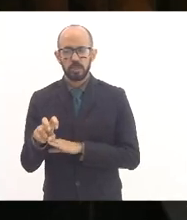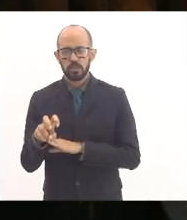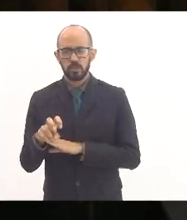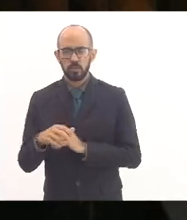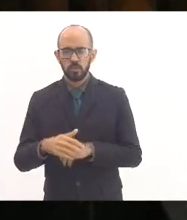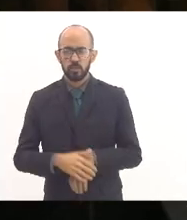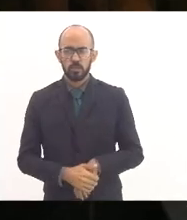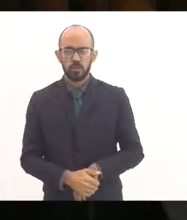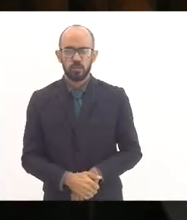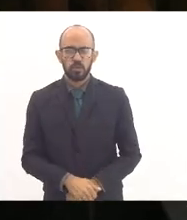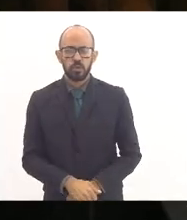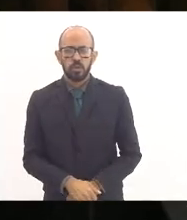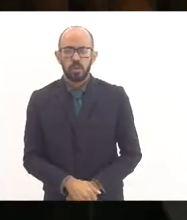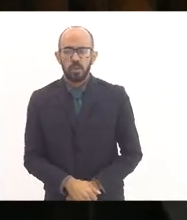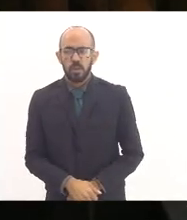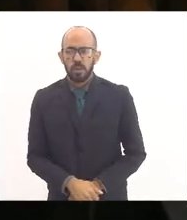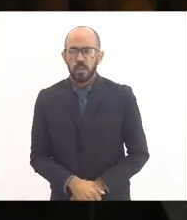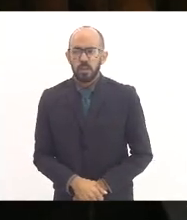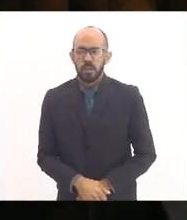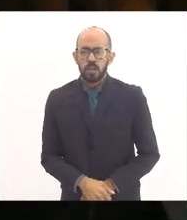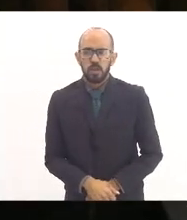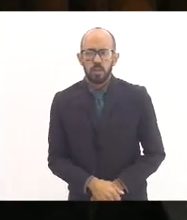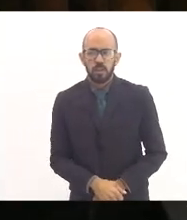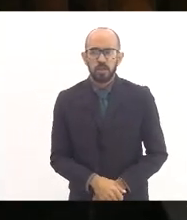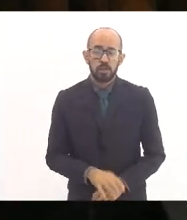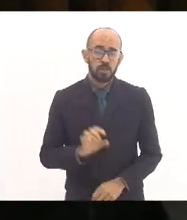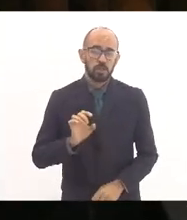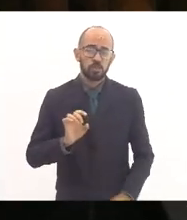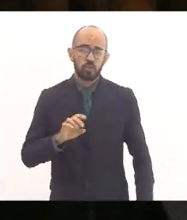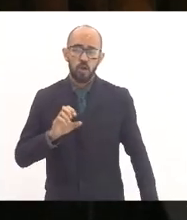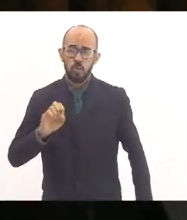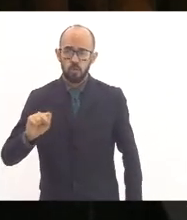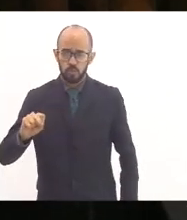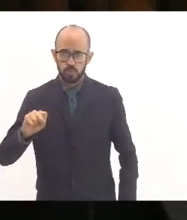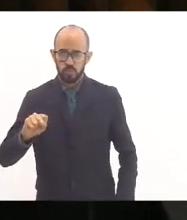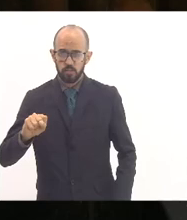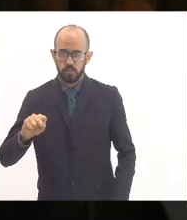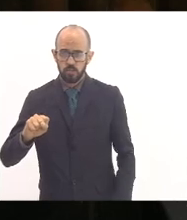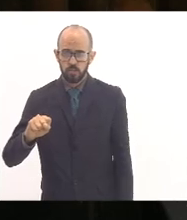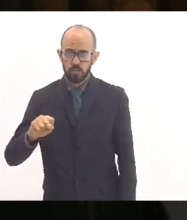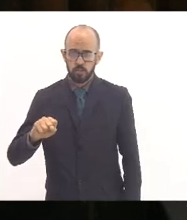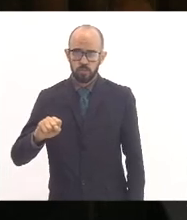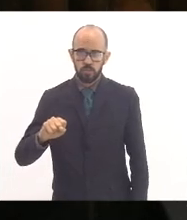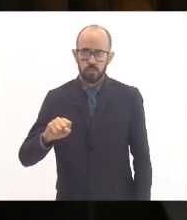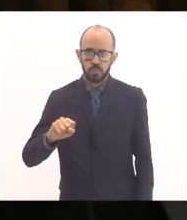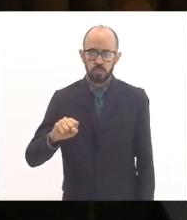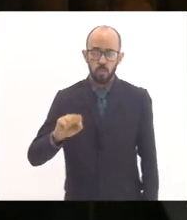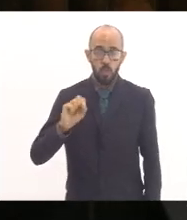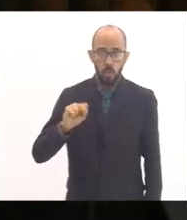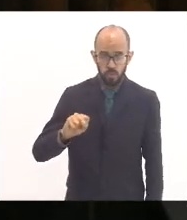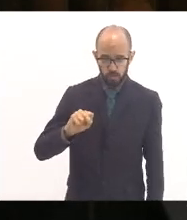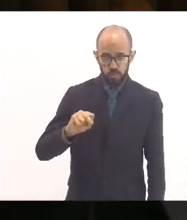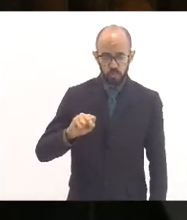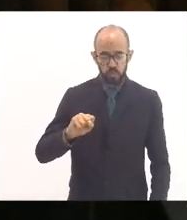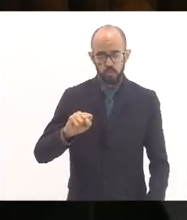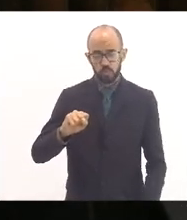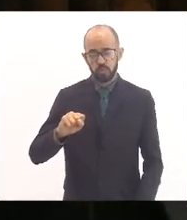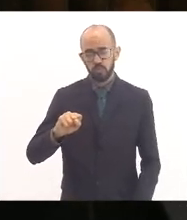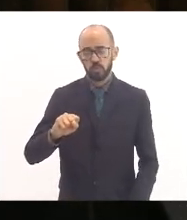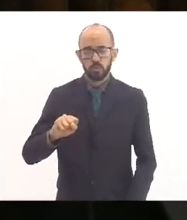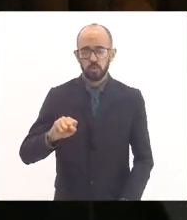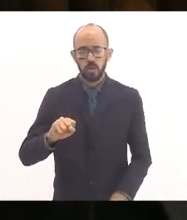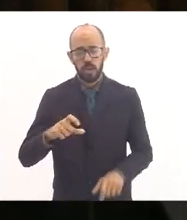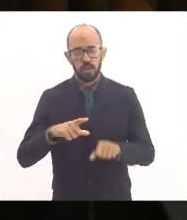ó né dos quais 8 horas esse número não foi falado o 8 e apenas